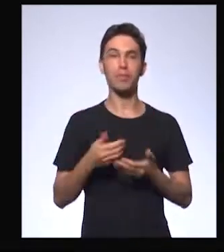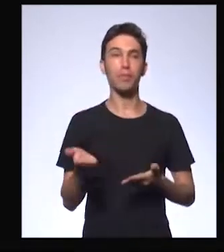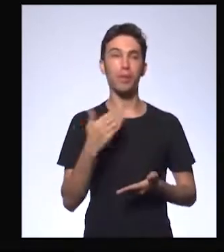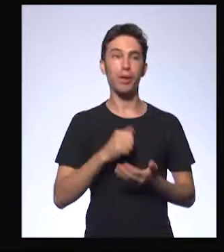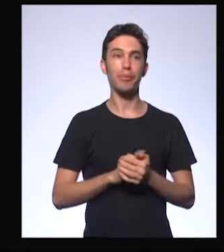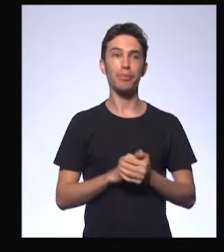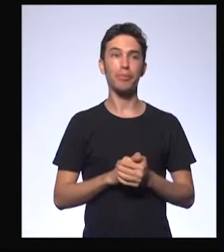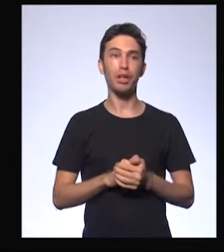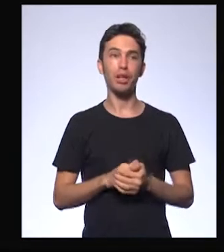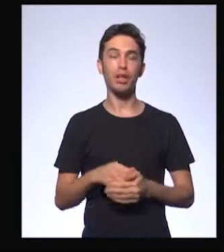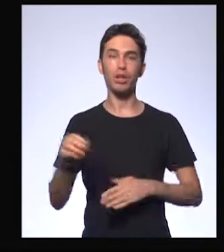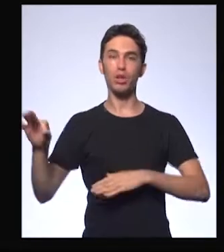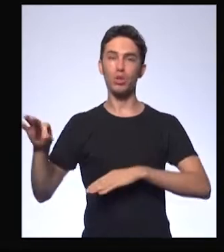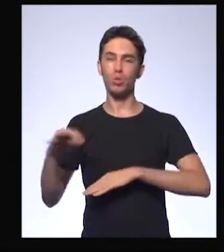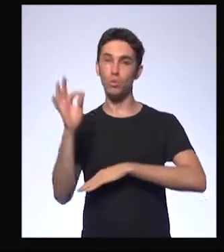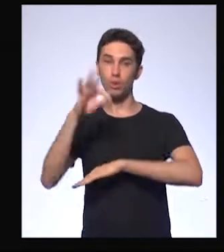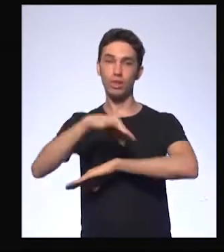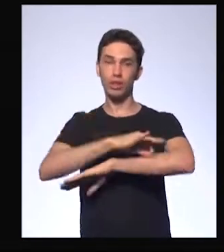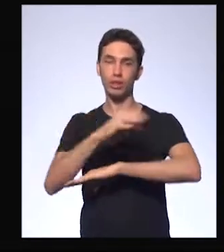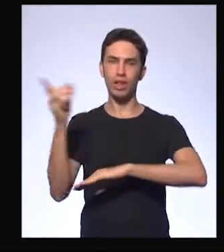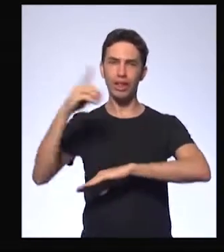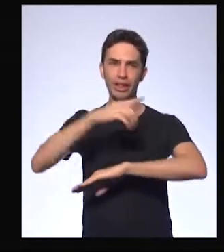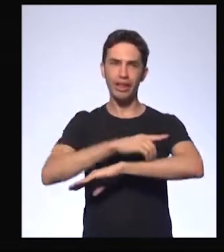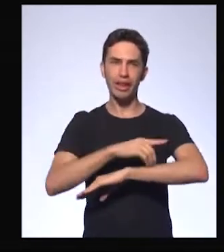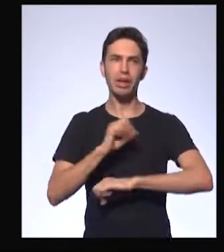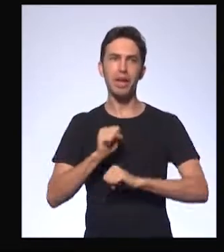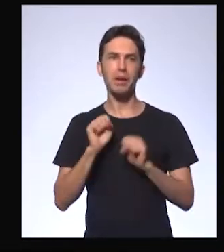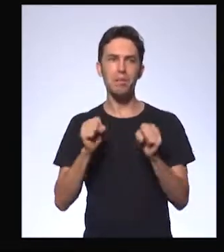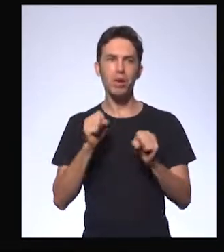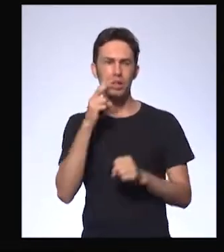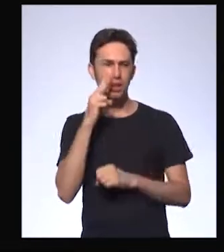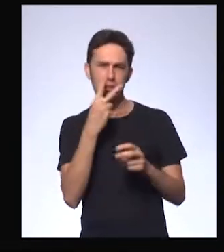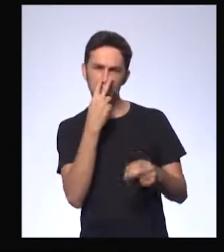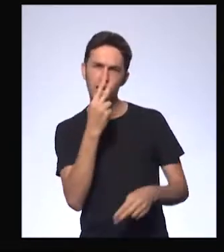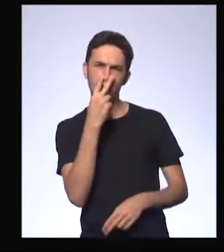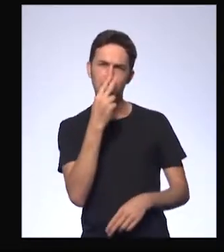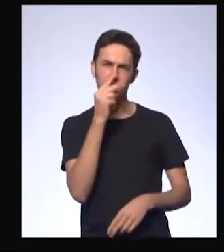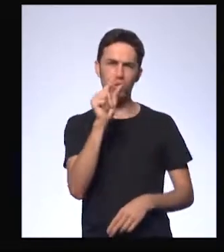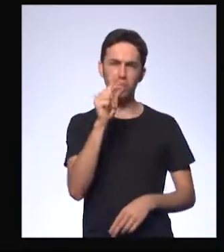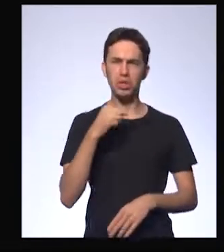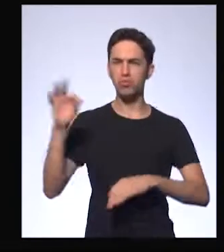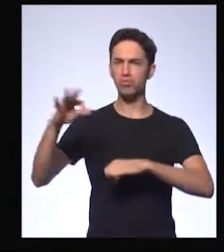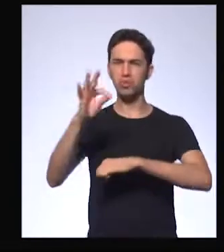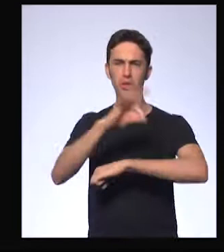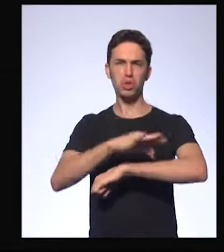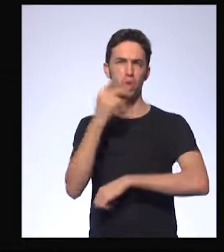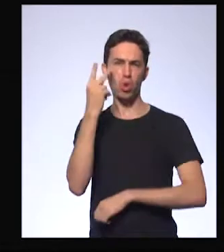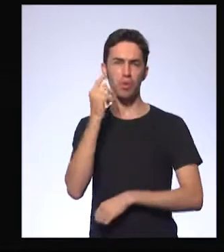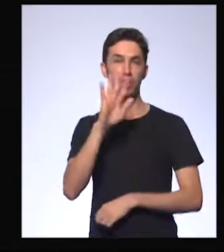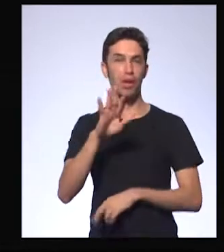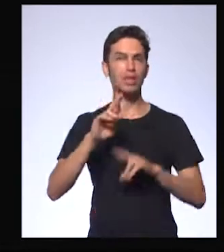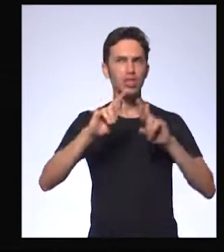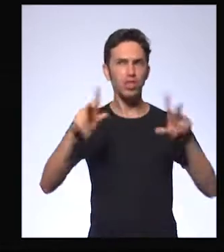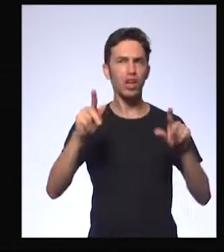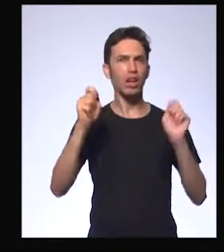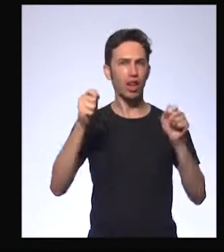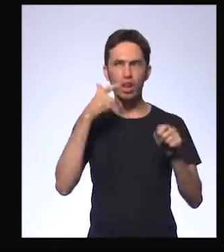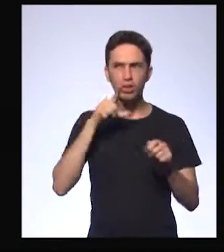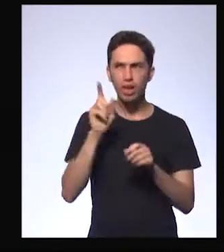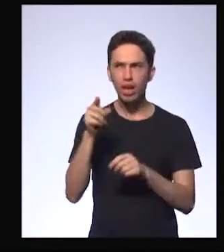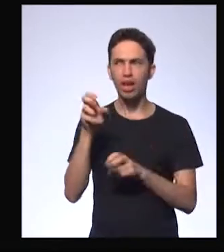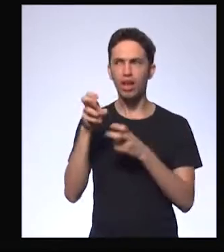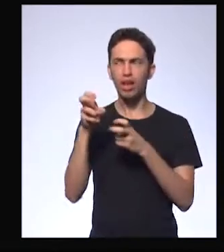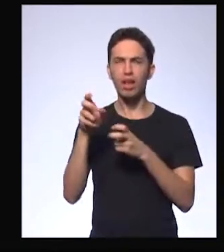texto começa assim. O mosquito da dengue pode se parecer um pouco com um mosquito comum, mas é possível diferenciá-lo. Seu